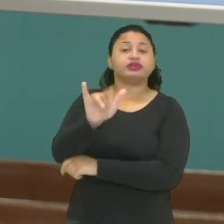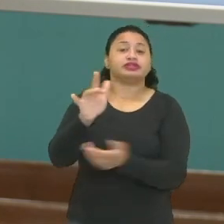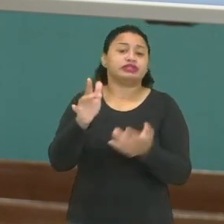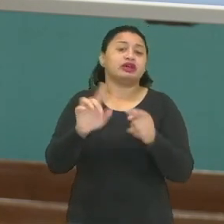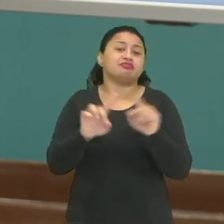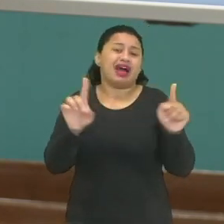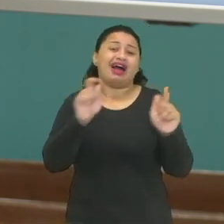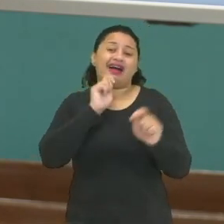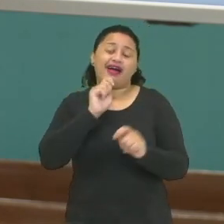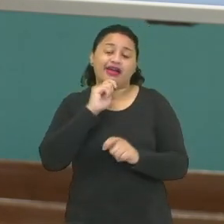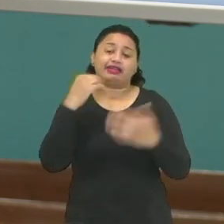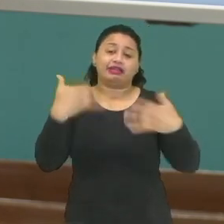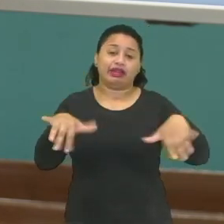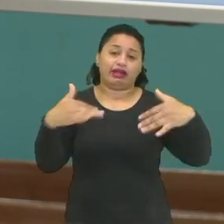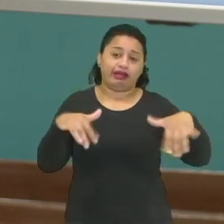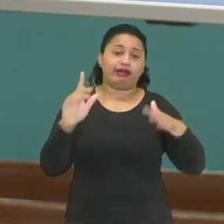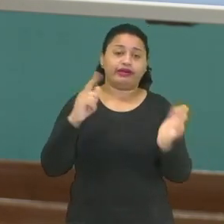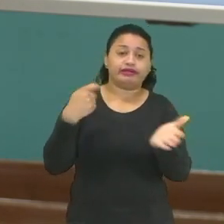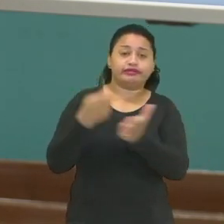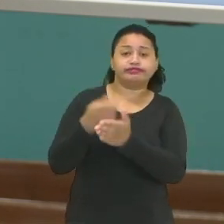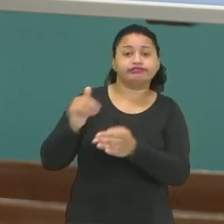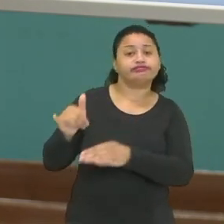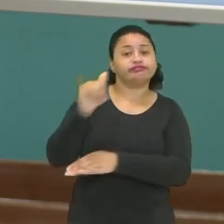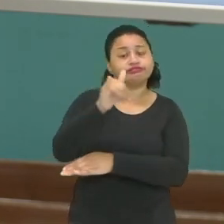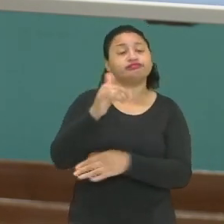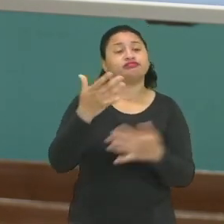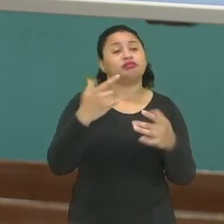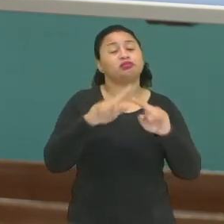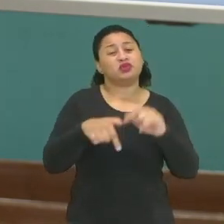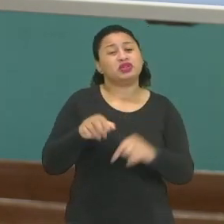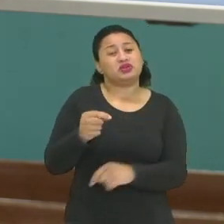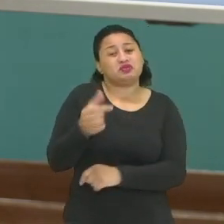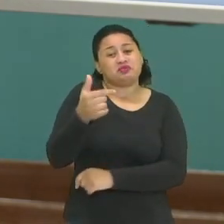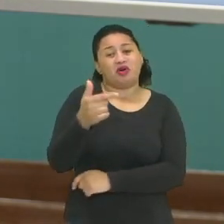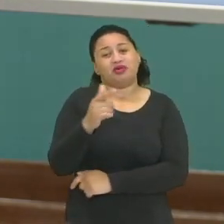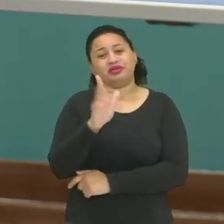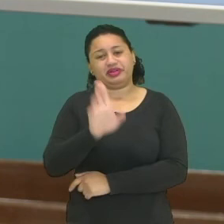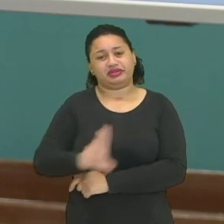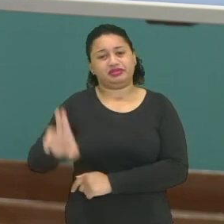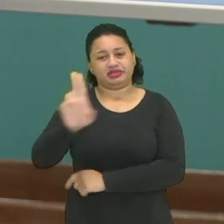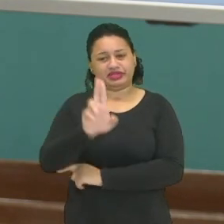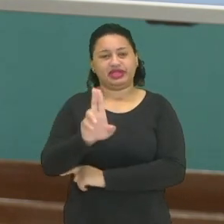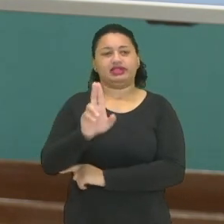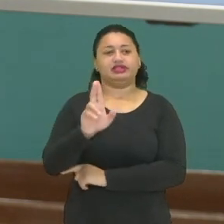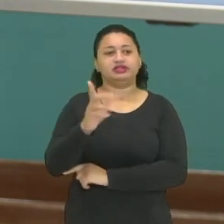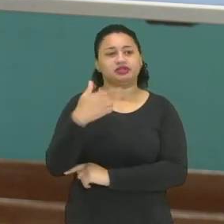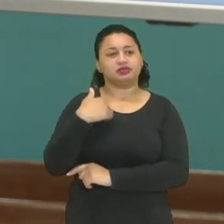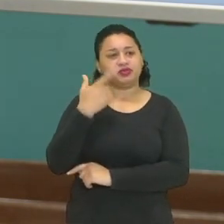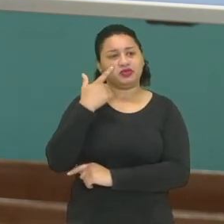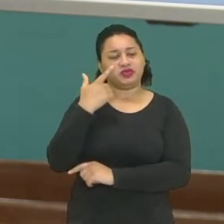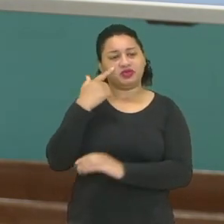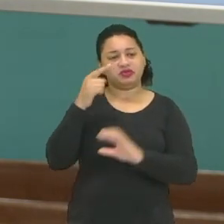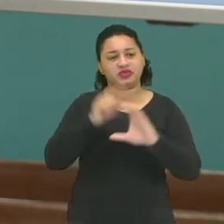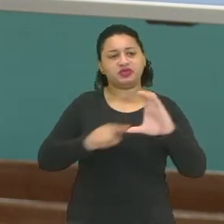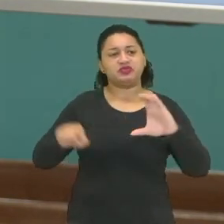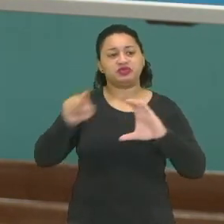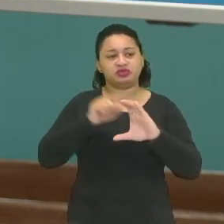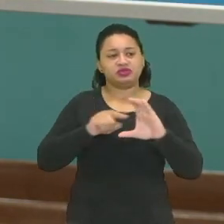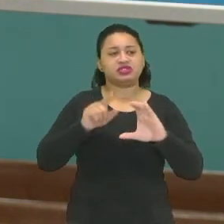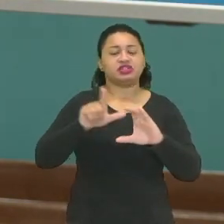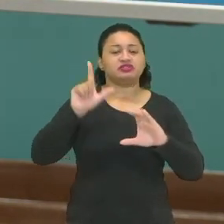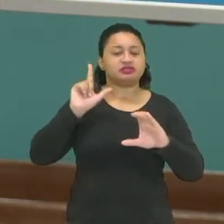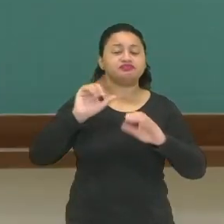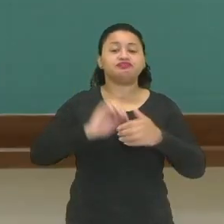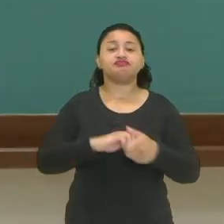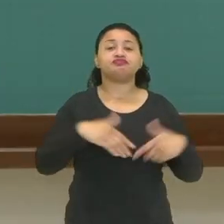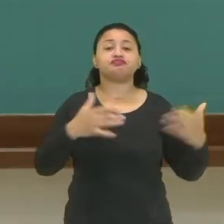Então, mas ainda é caro transportar por meio de aviões, ainda a participação é muito pequena, conforme nós vimos naquele gráfico, tá bom? Muito bem,